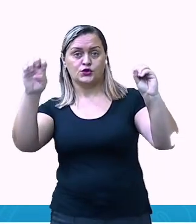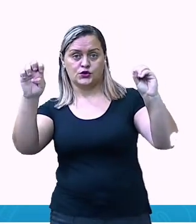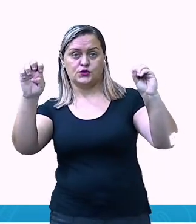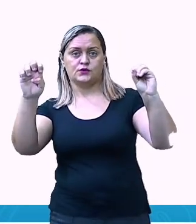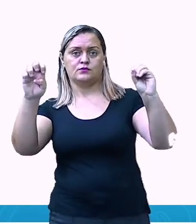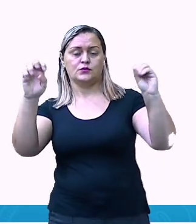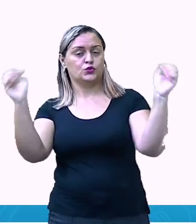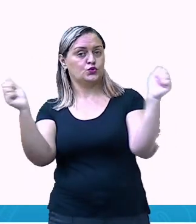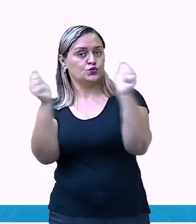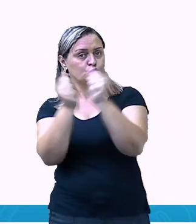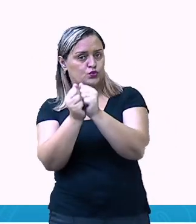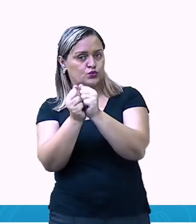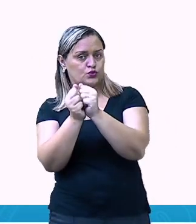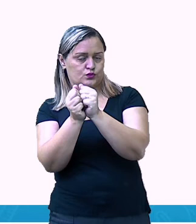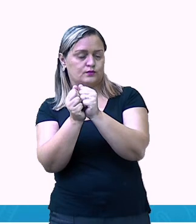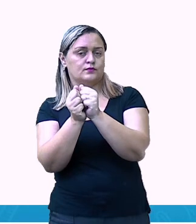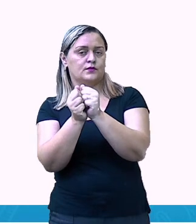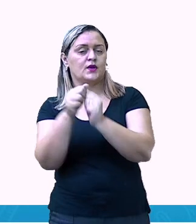Escola.